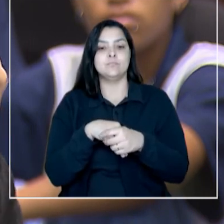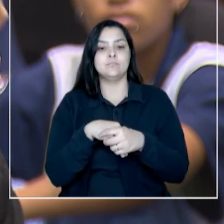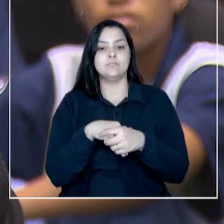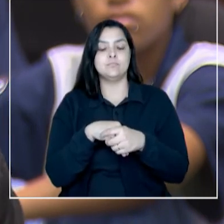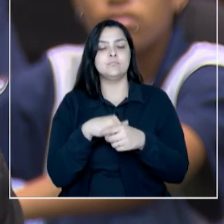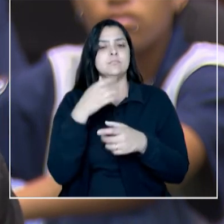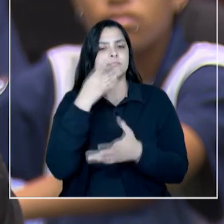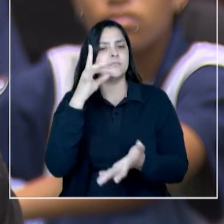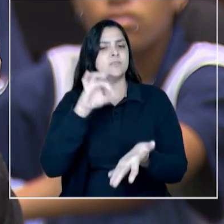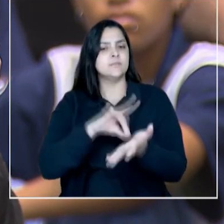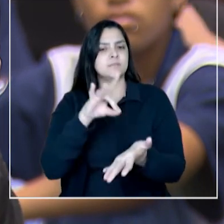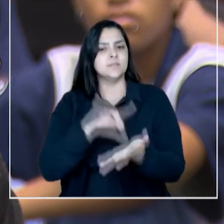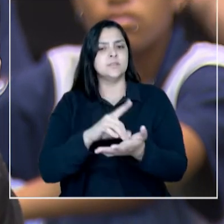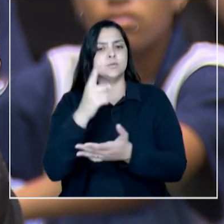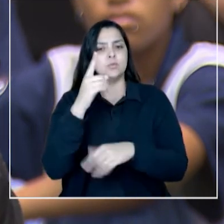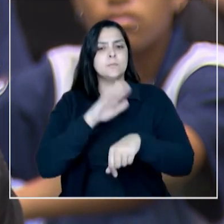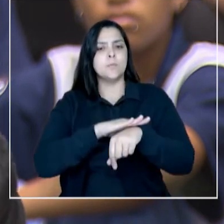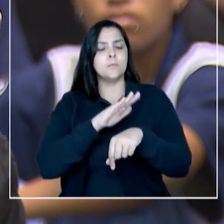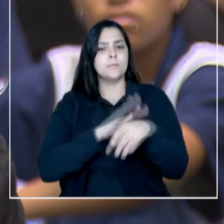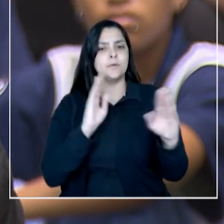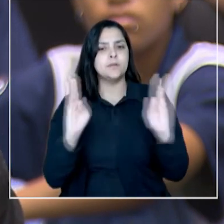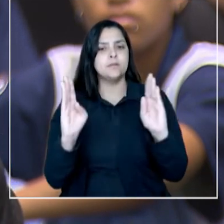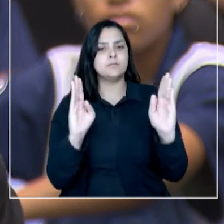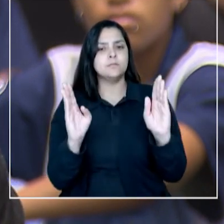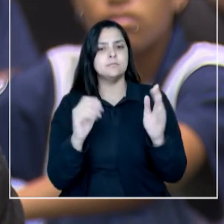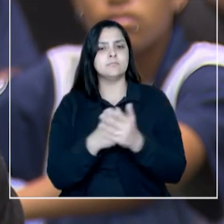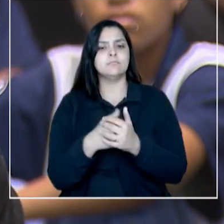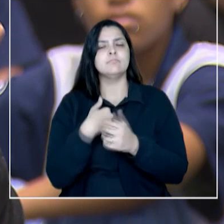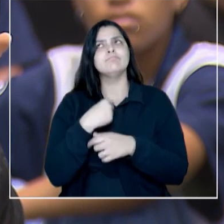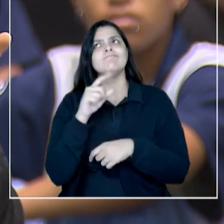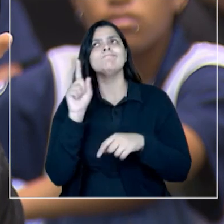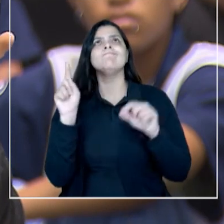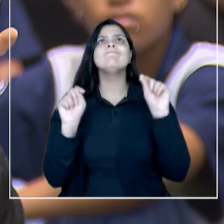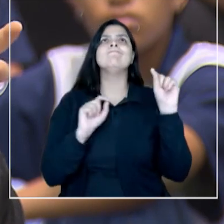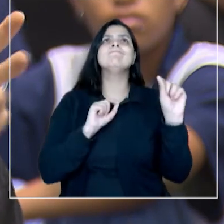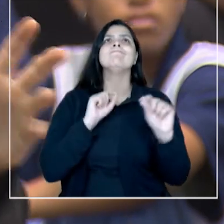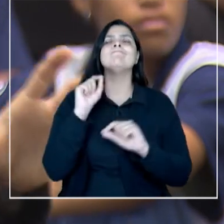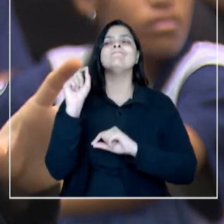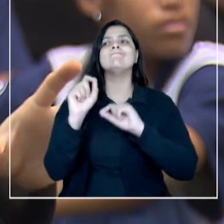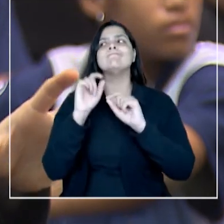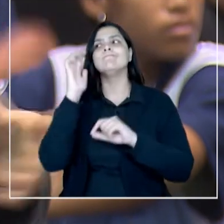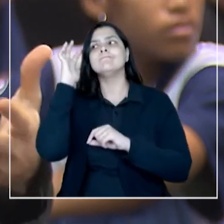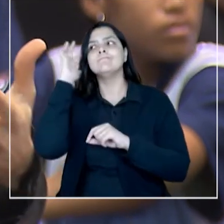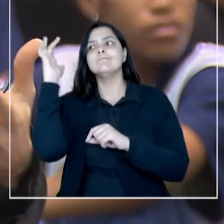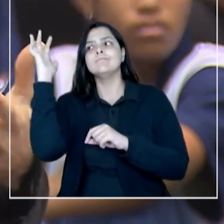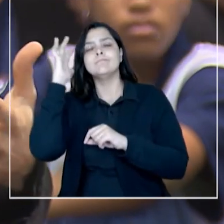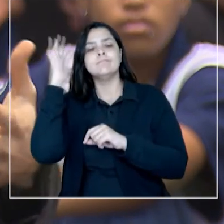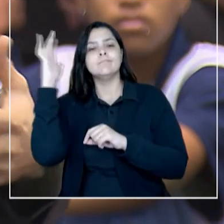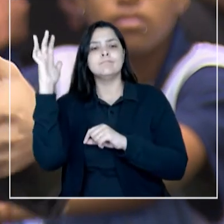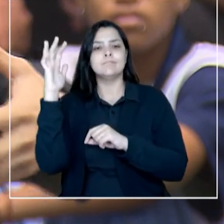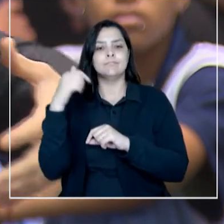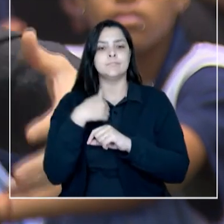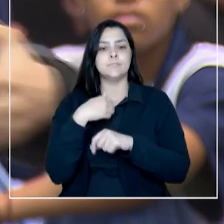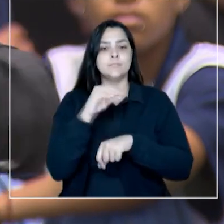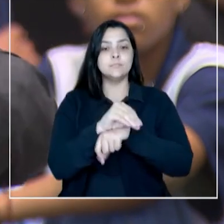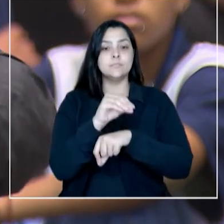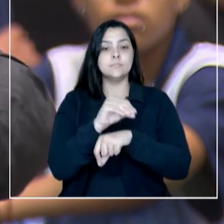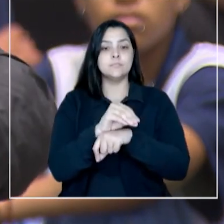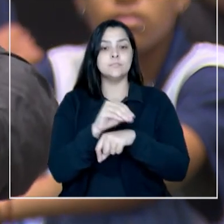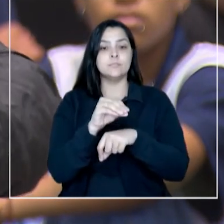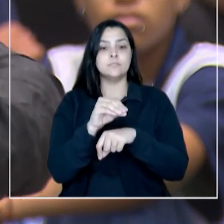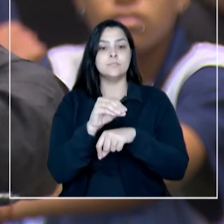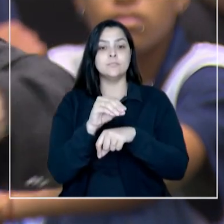com vocês, teve um momento da minha vida ali que eu tive um questionamento sobre tudo, porque eu fui criado num lugar muito